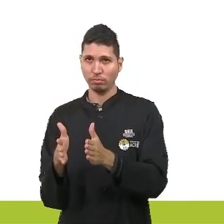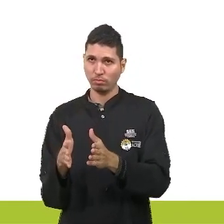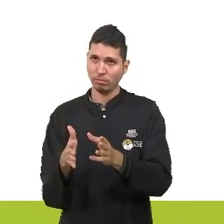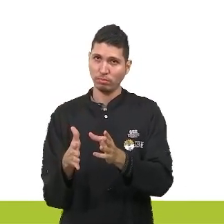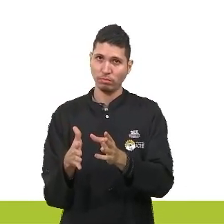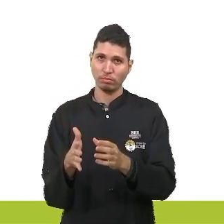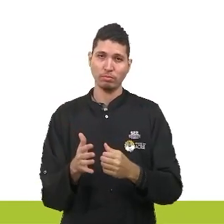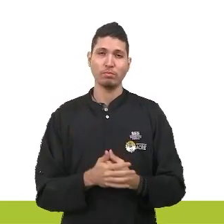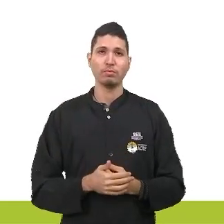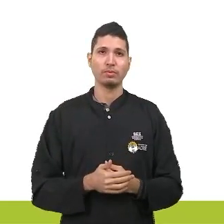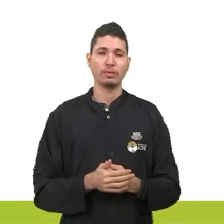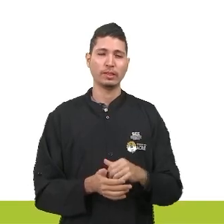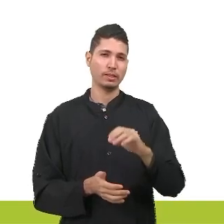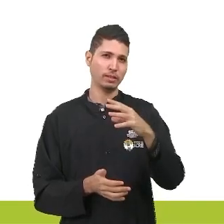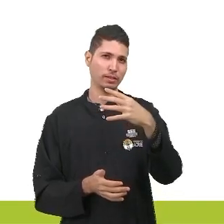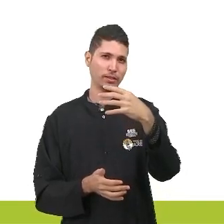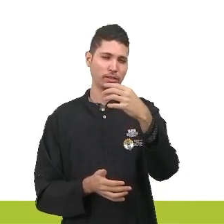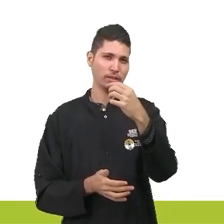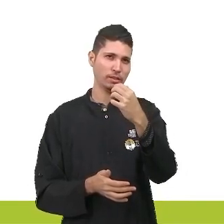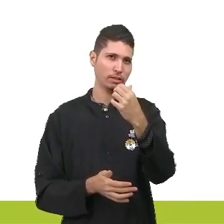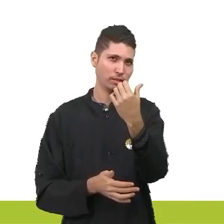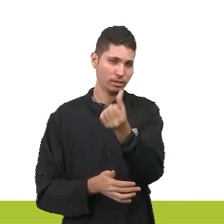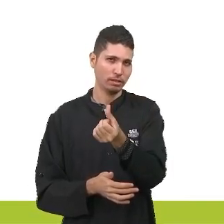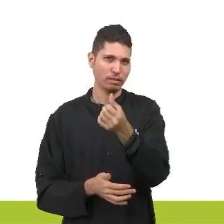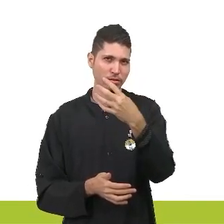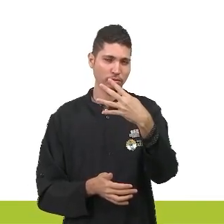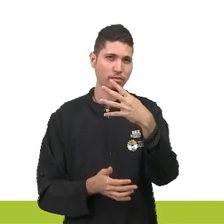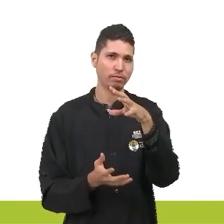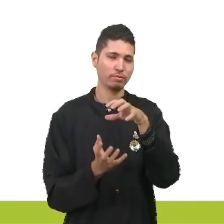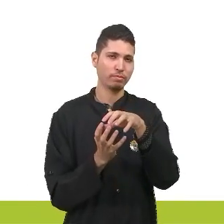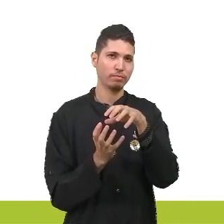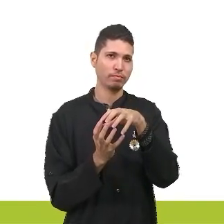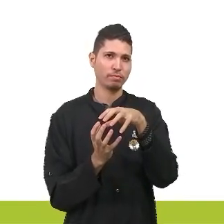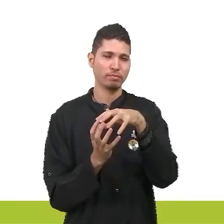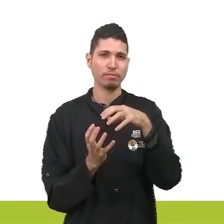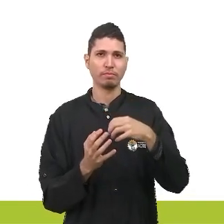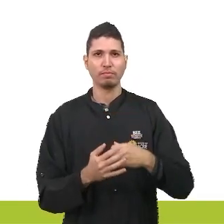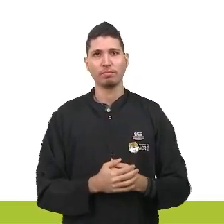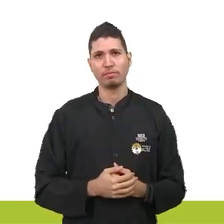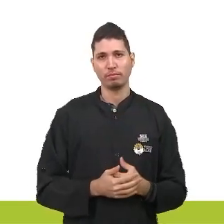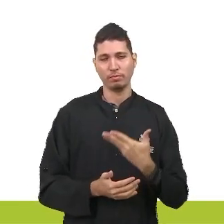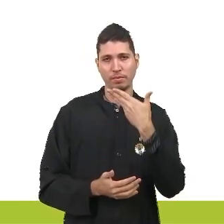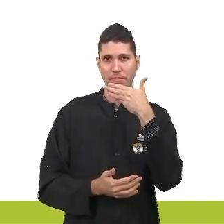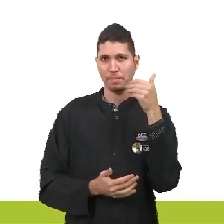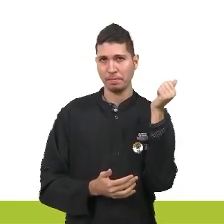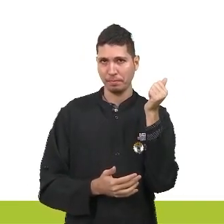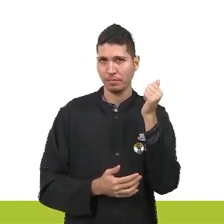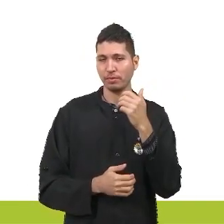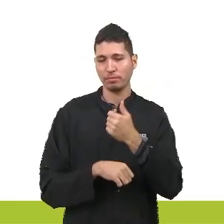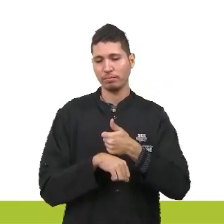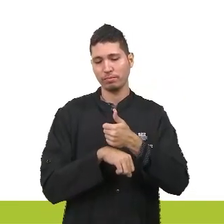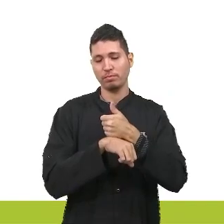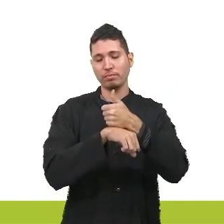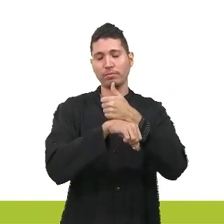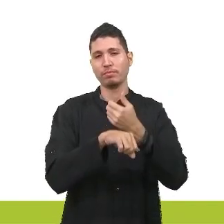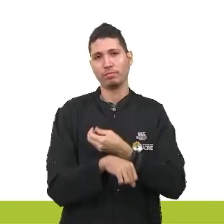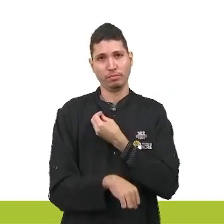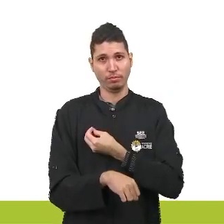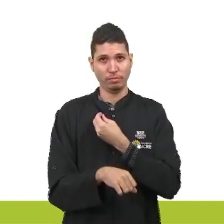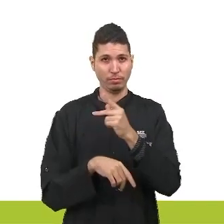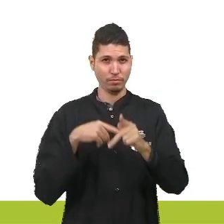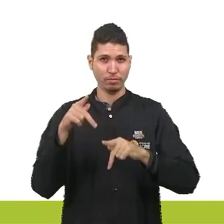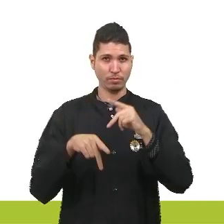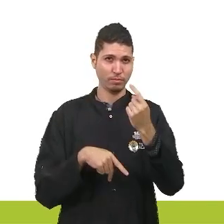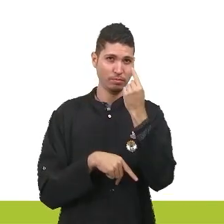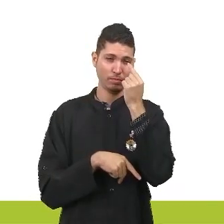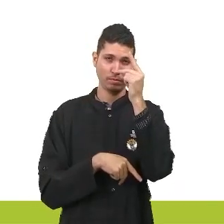dos 64 acima, que são os idosos. Ou seja, já houve uma melhoria na qualidade de vida dessa população, já